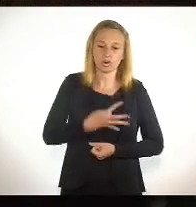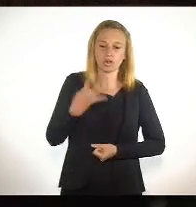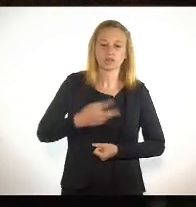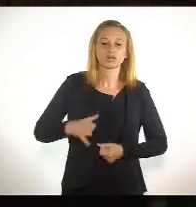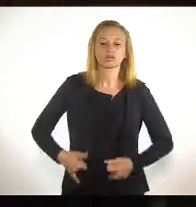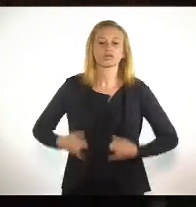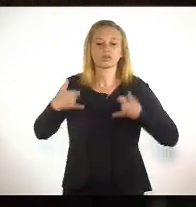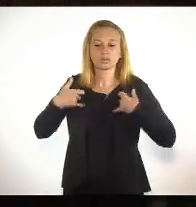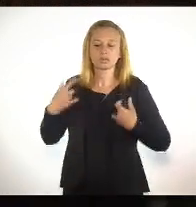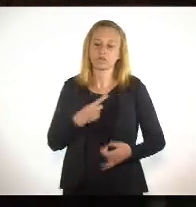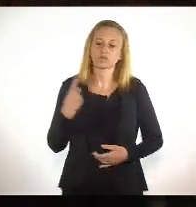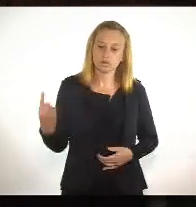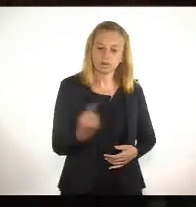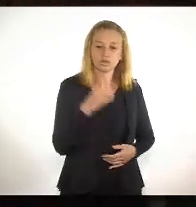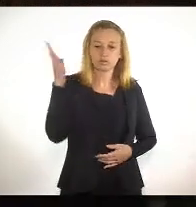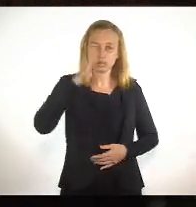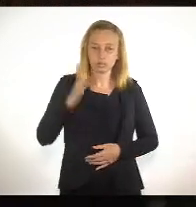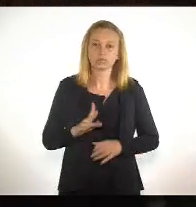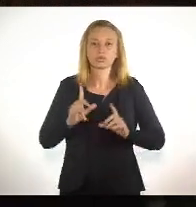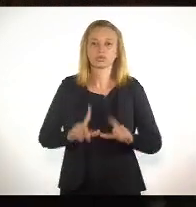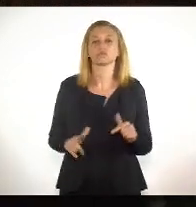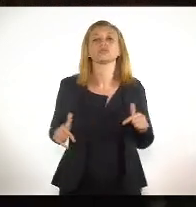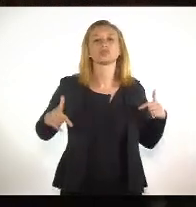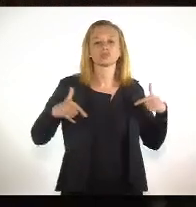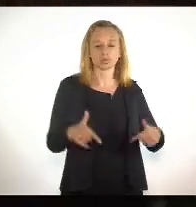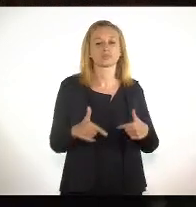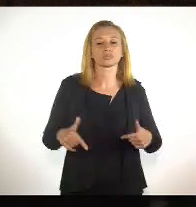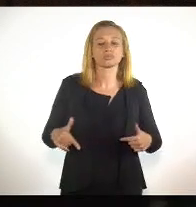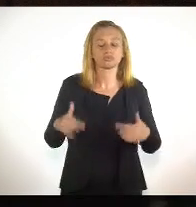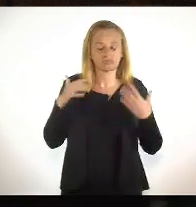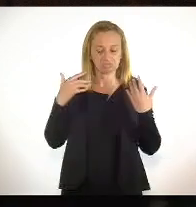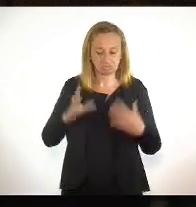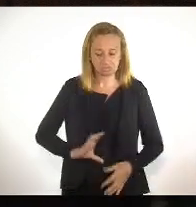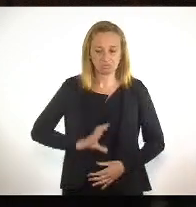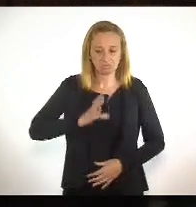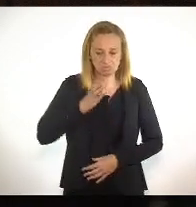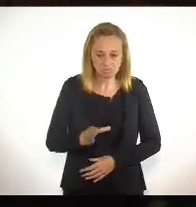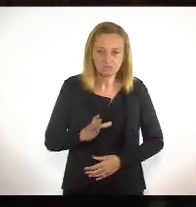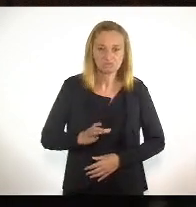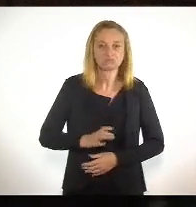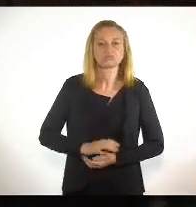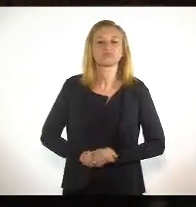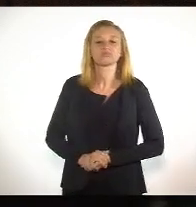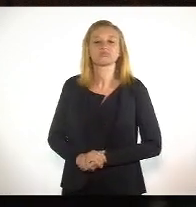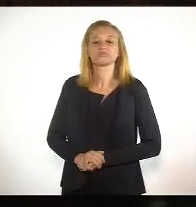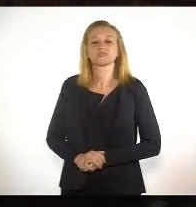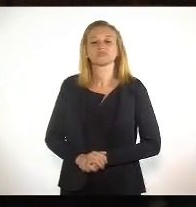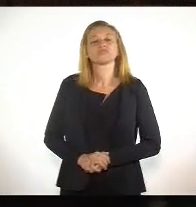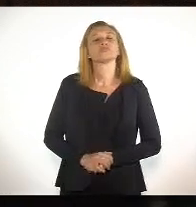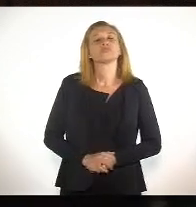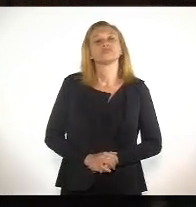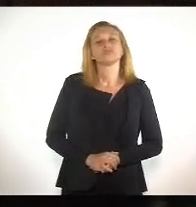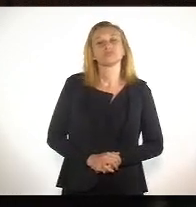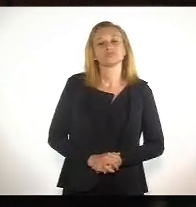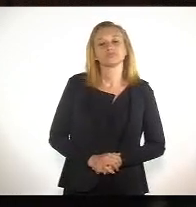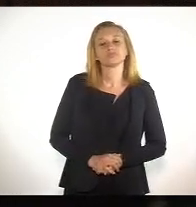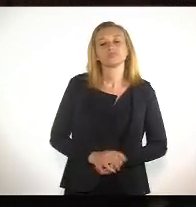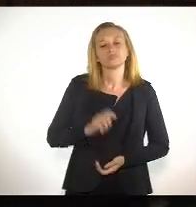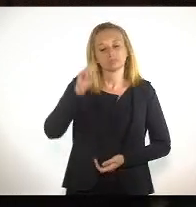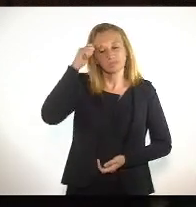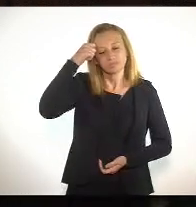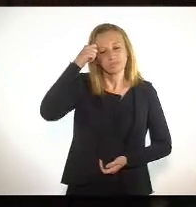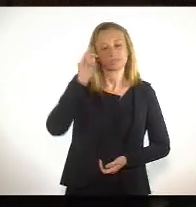nós brasileiros pela atitude de bravura, atitude altruística do